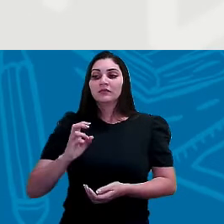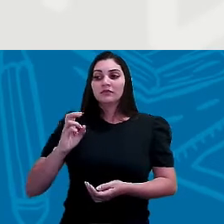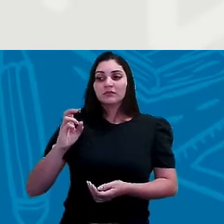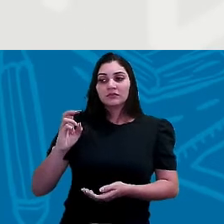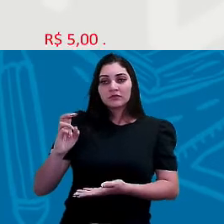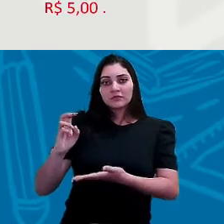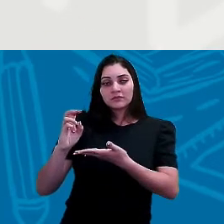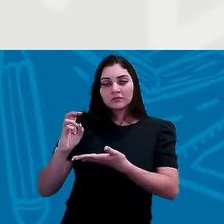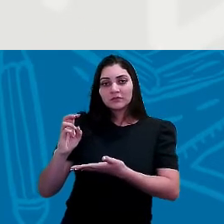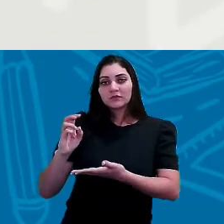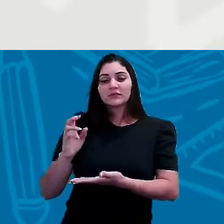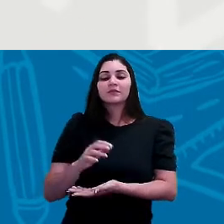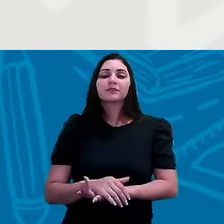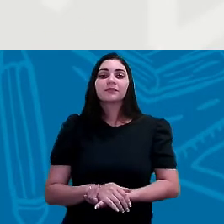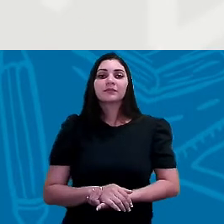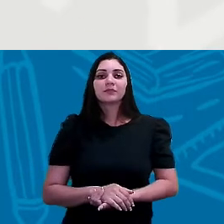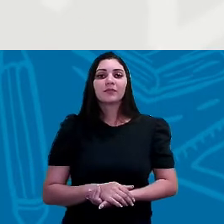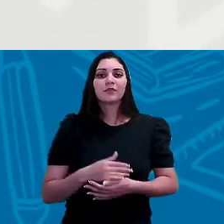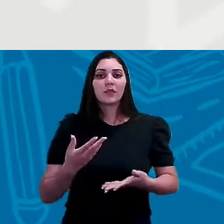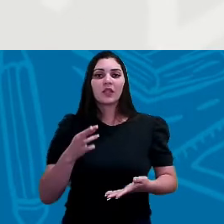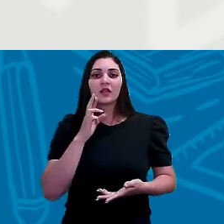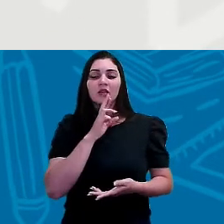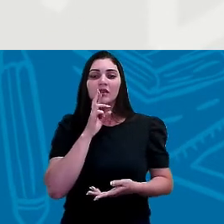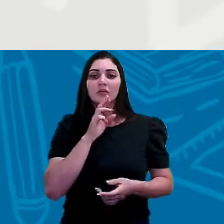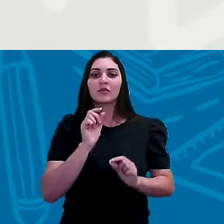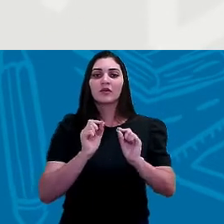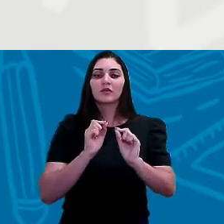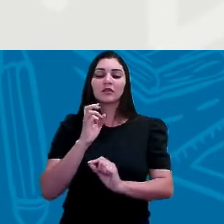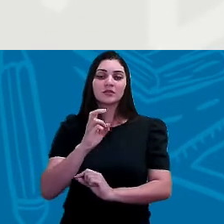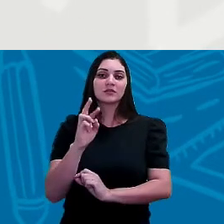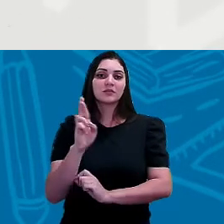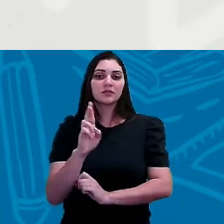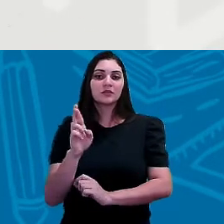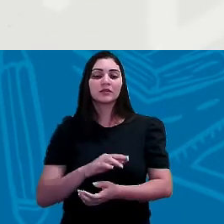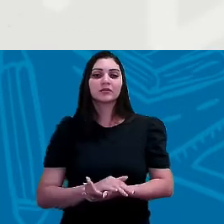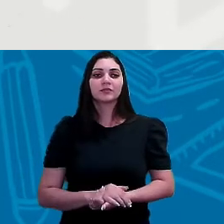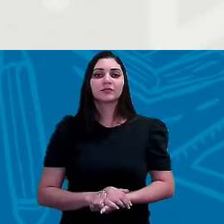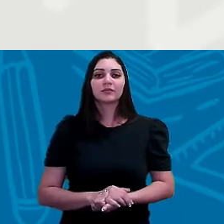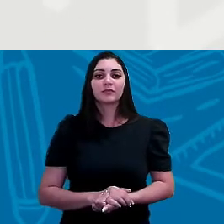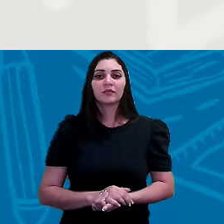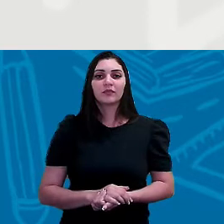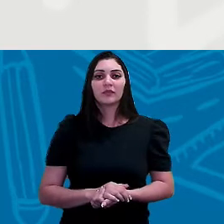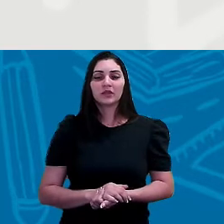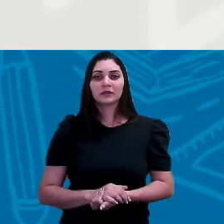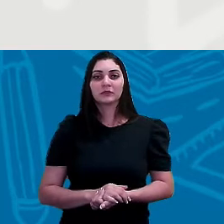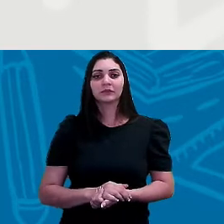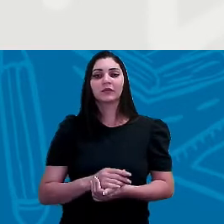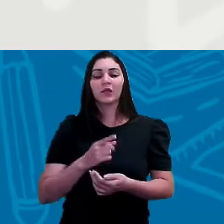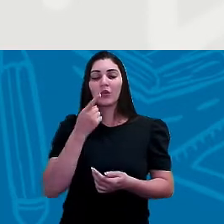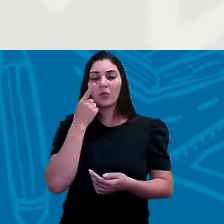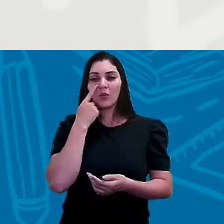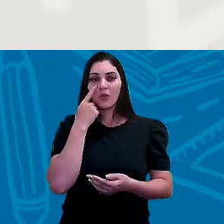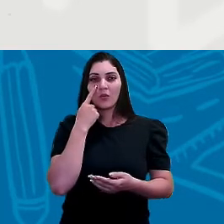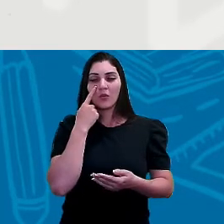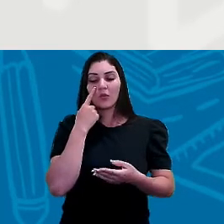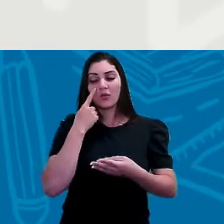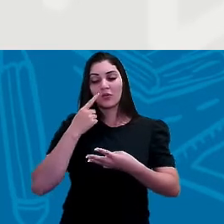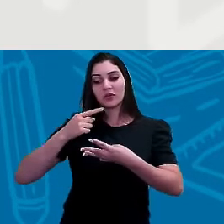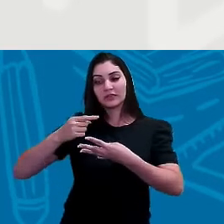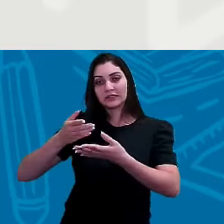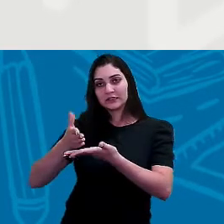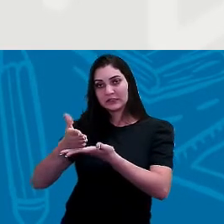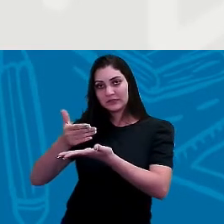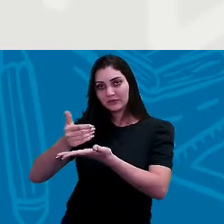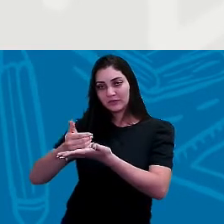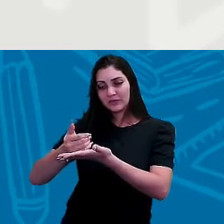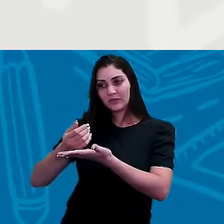5, e aí a resposta vai ser R$5. Ó, a terça parte da metade de